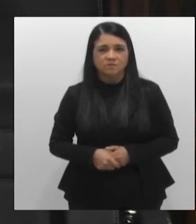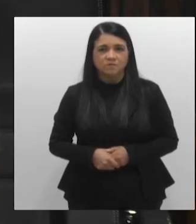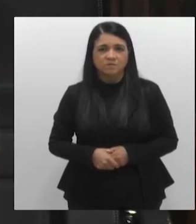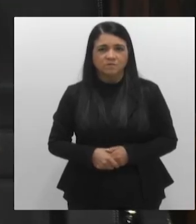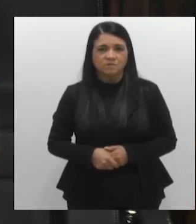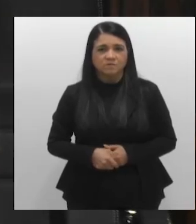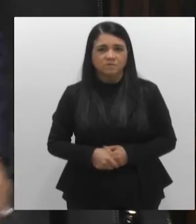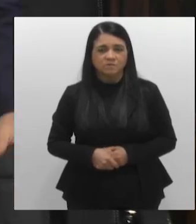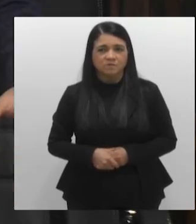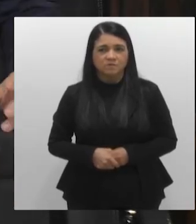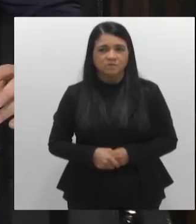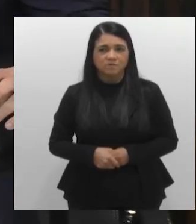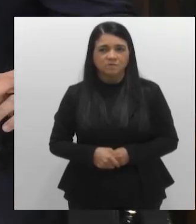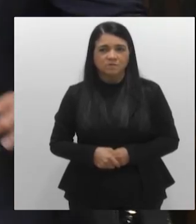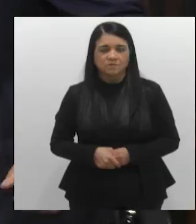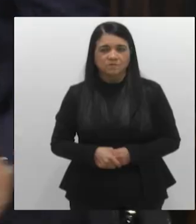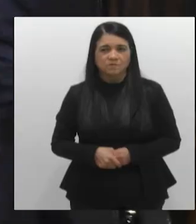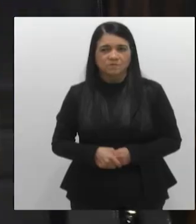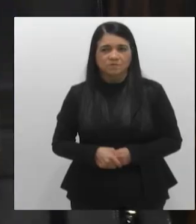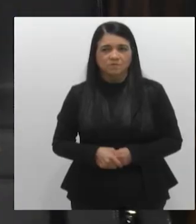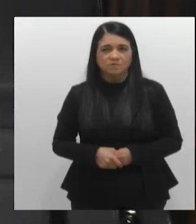Muito